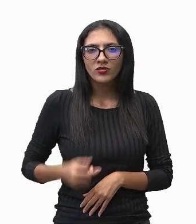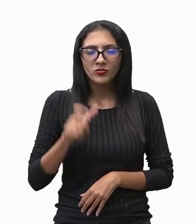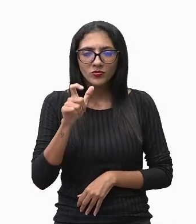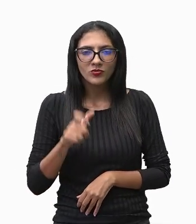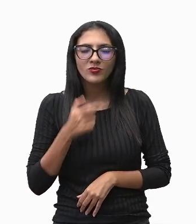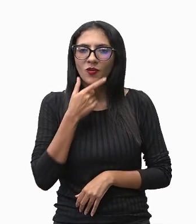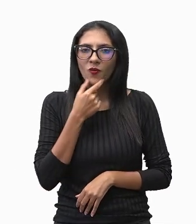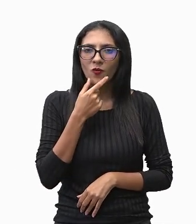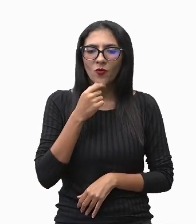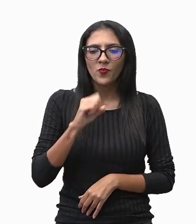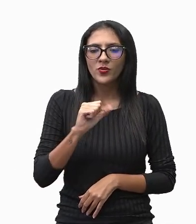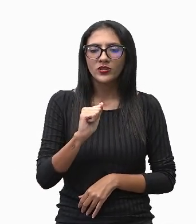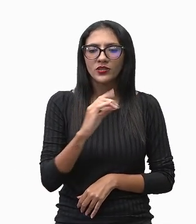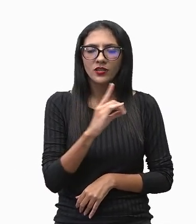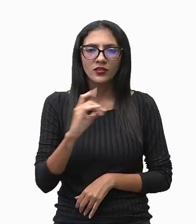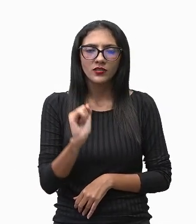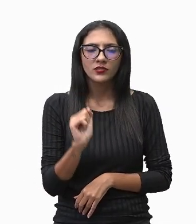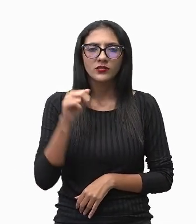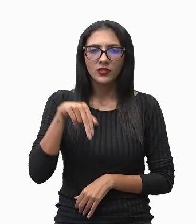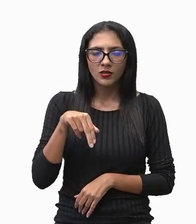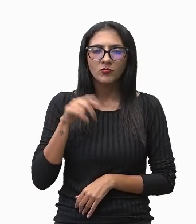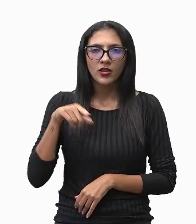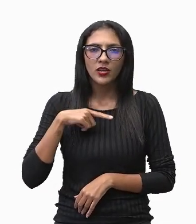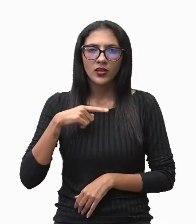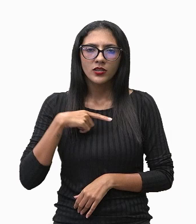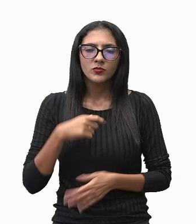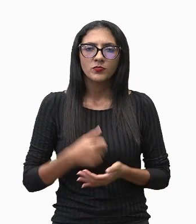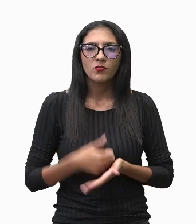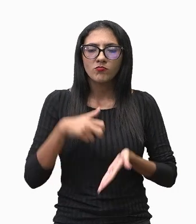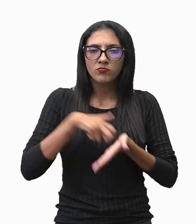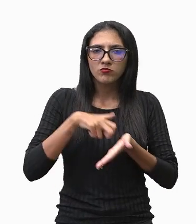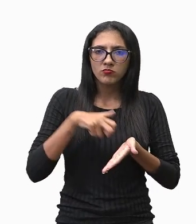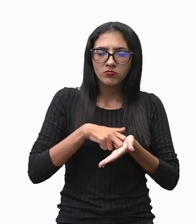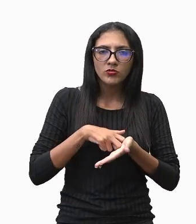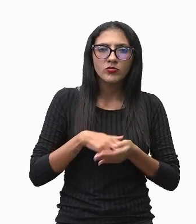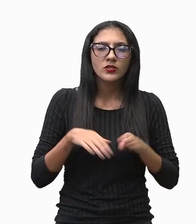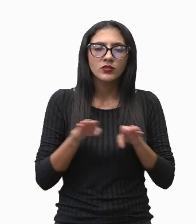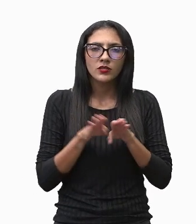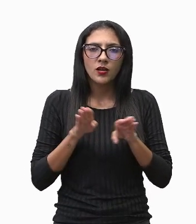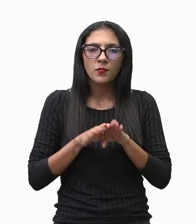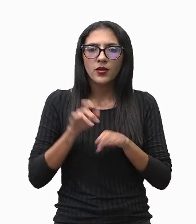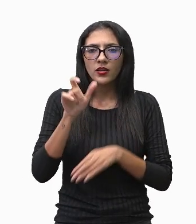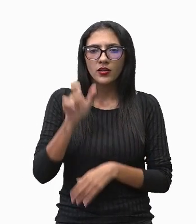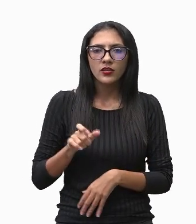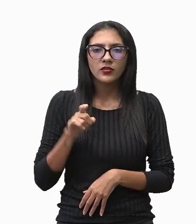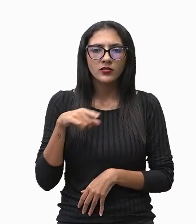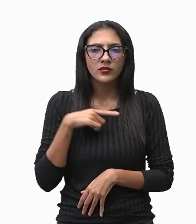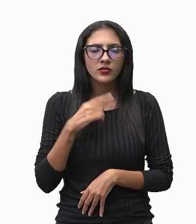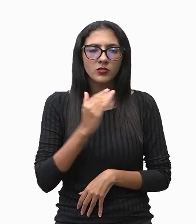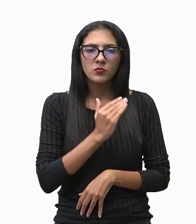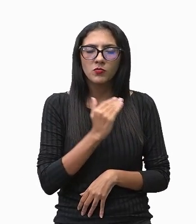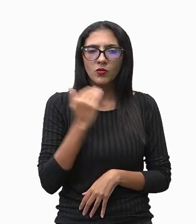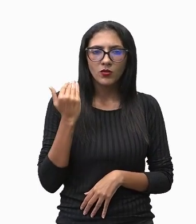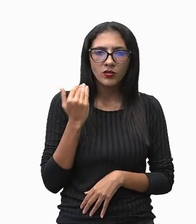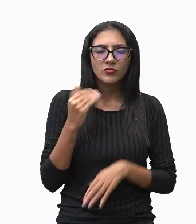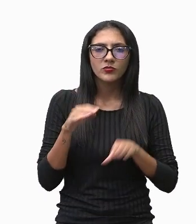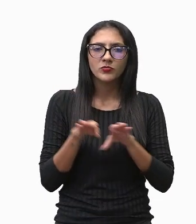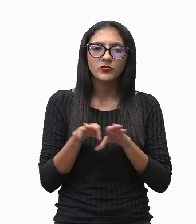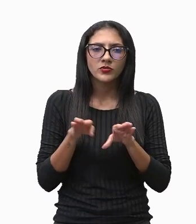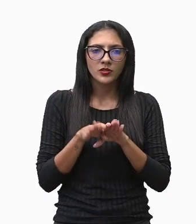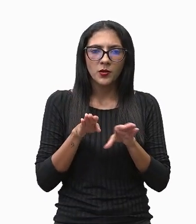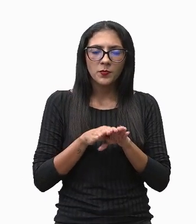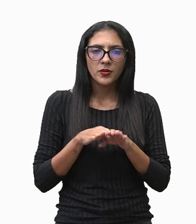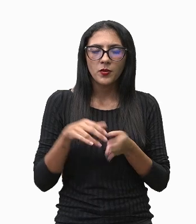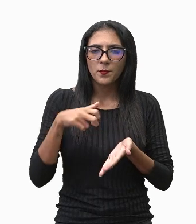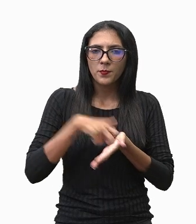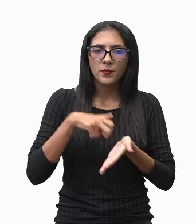né? Saddam Hussein foi julgado e executado à força, executado na forca, né? Como pena de